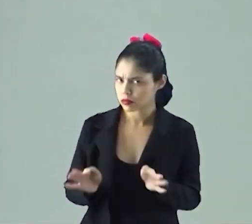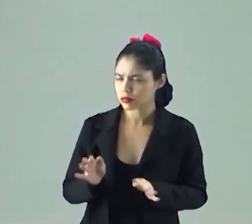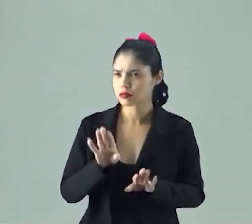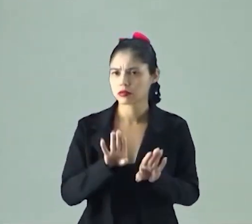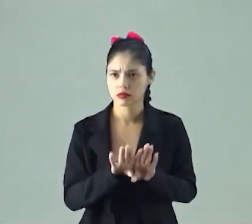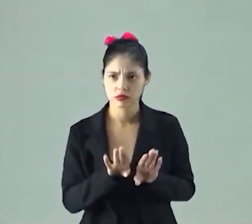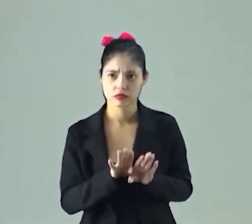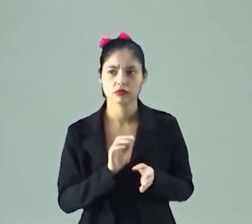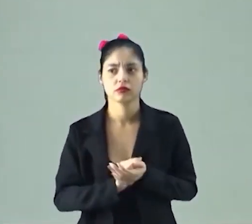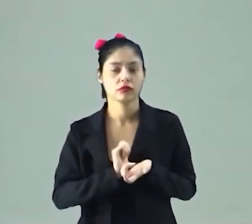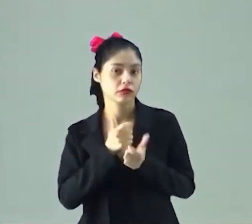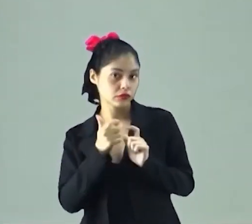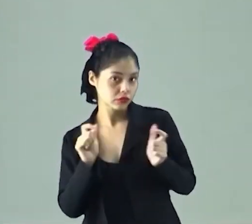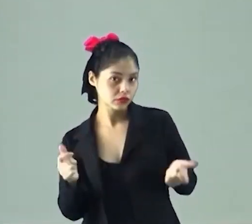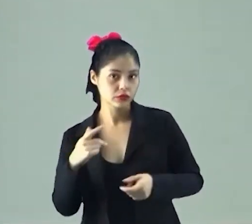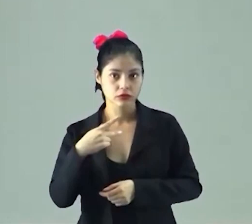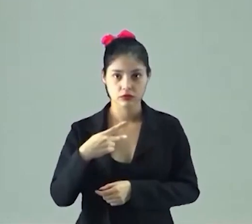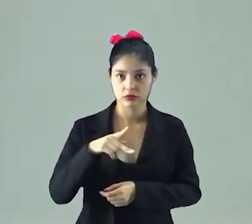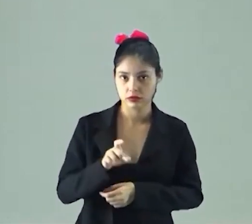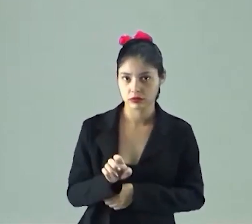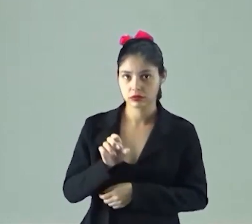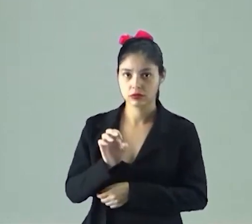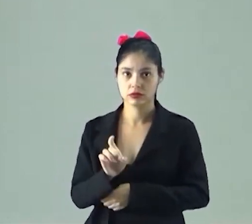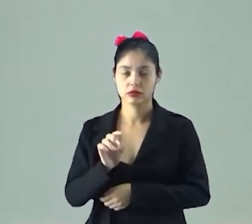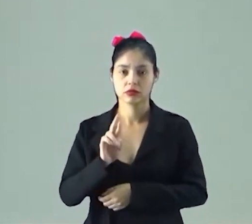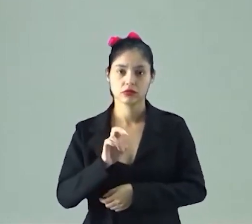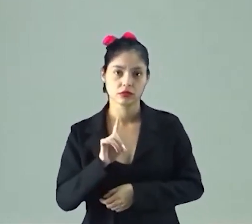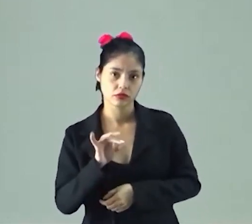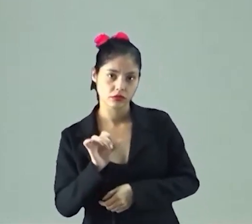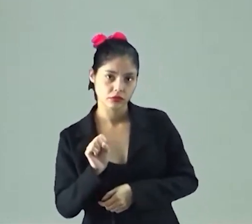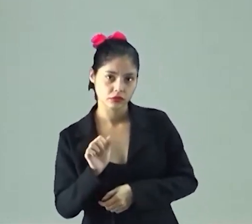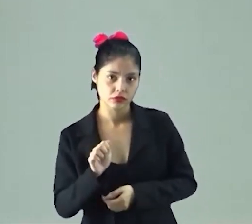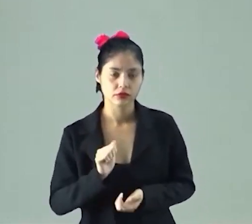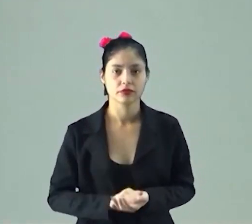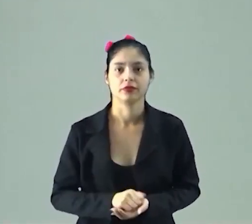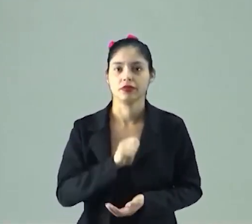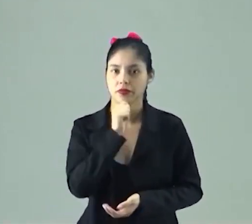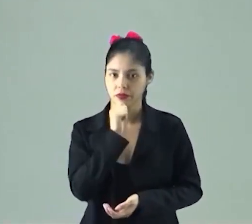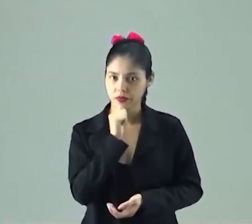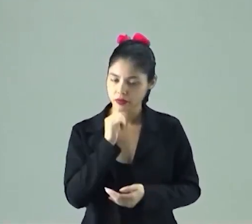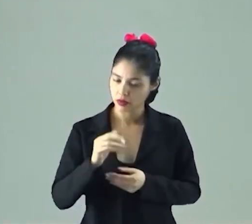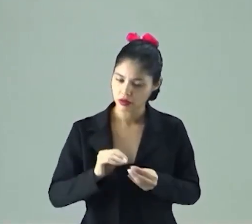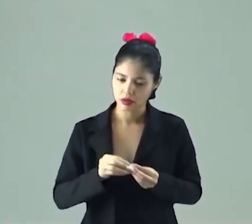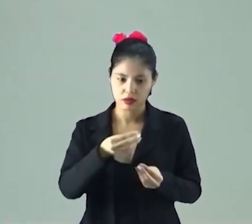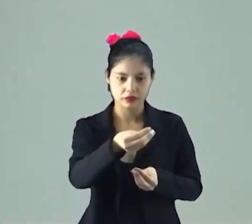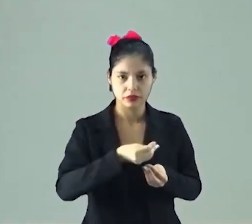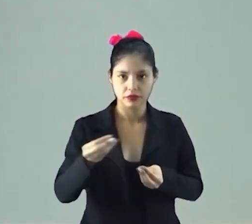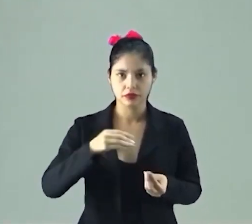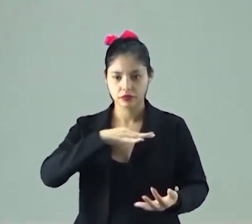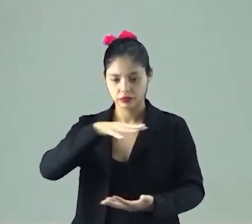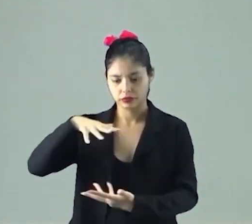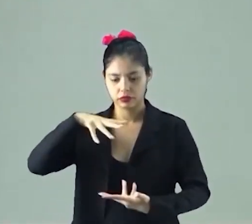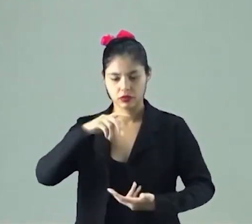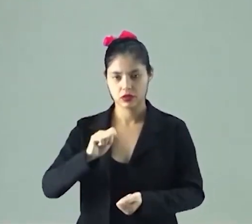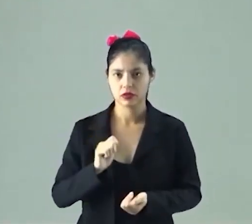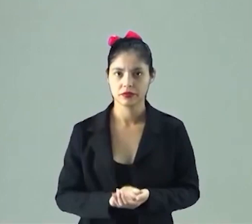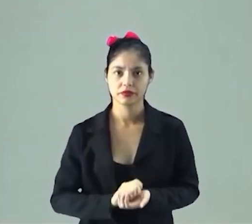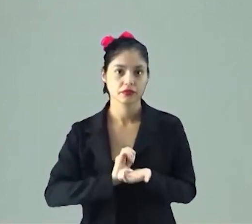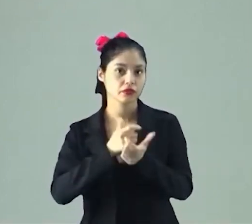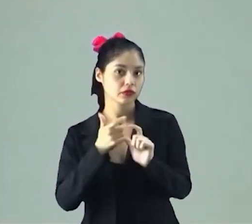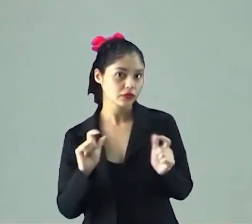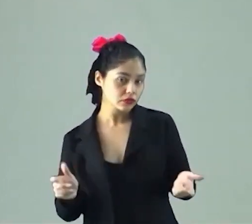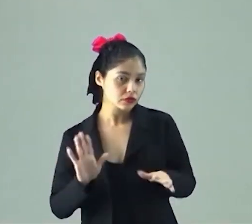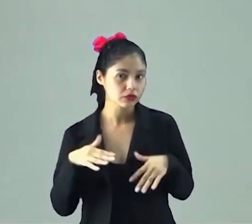simples. A gente tem os grandes predadores, os felinos, distribuídos ao longo do mundo. Então, se você ver qual é o